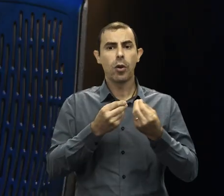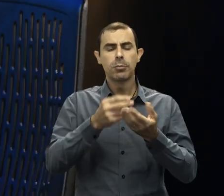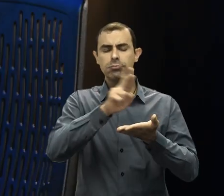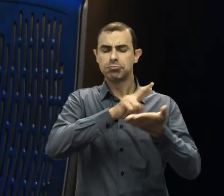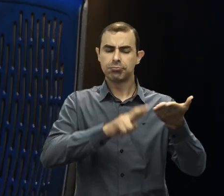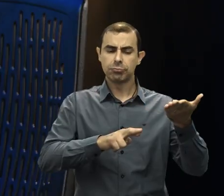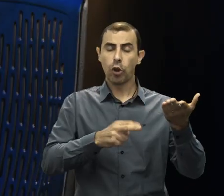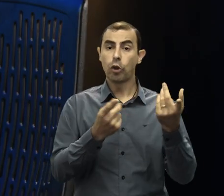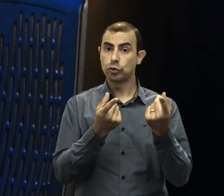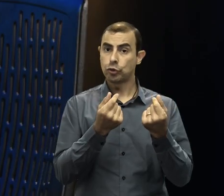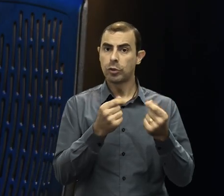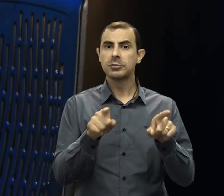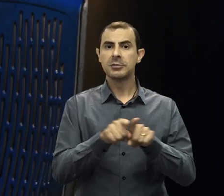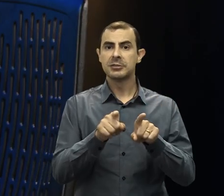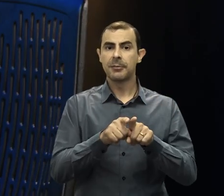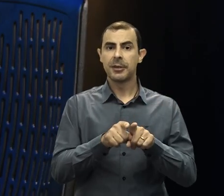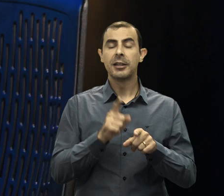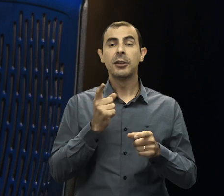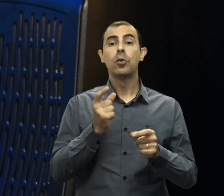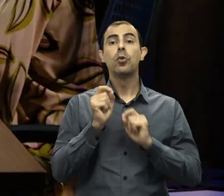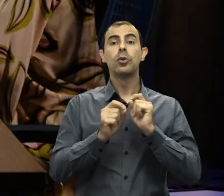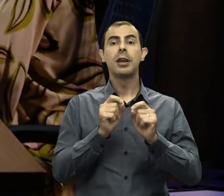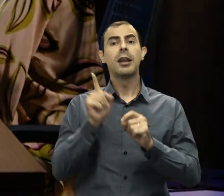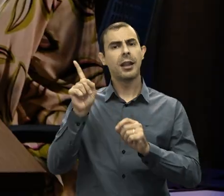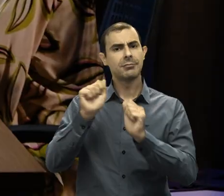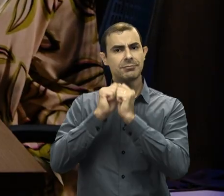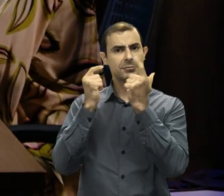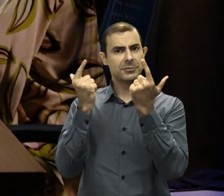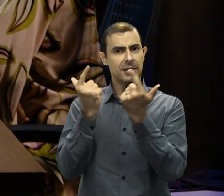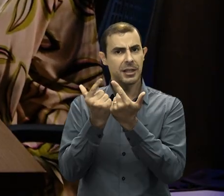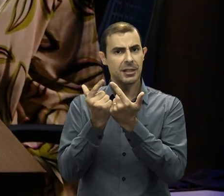captar emenda parlamentar, né? Lá na Assembleia Legislativa,